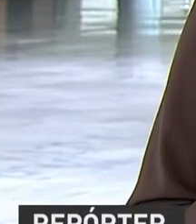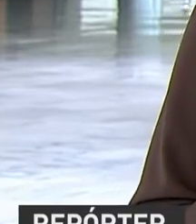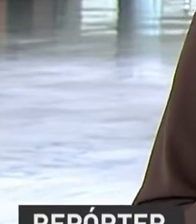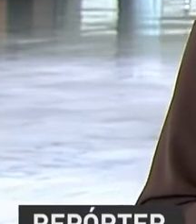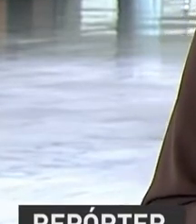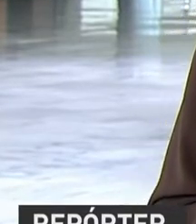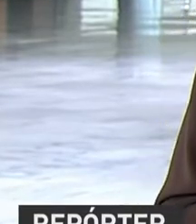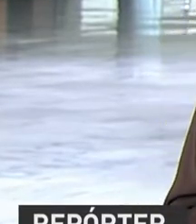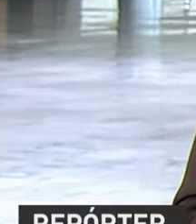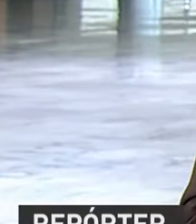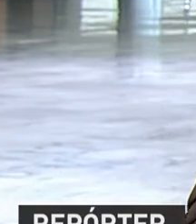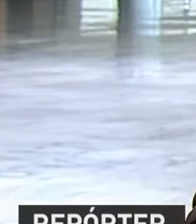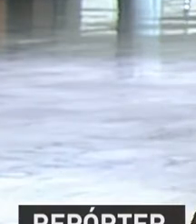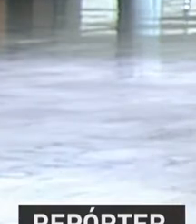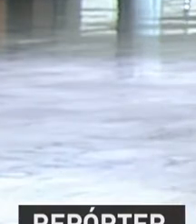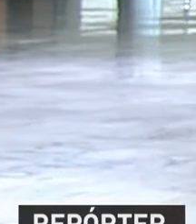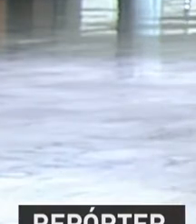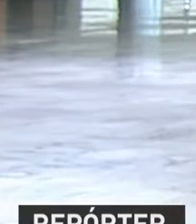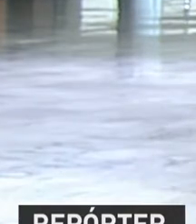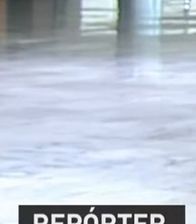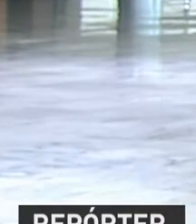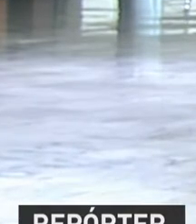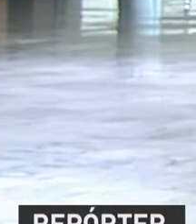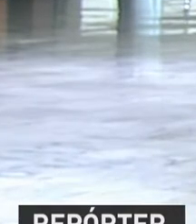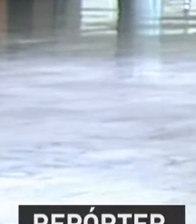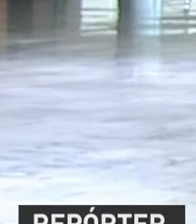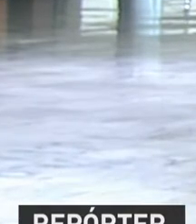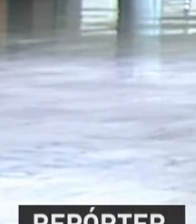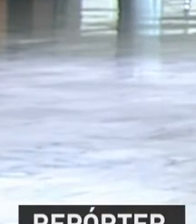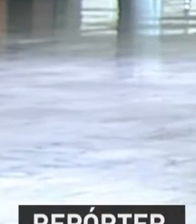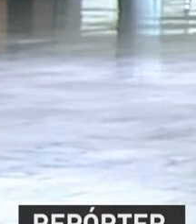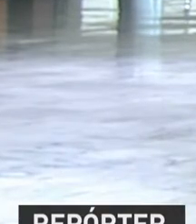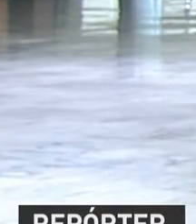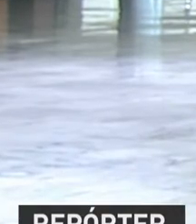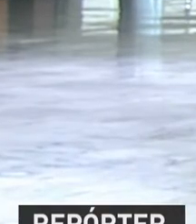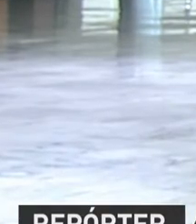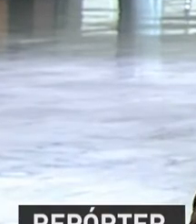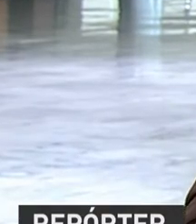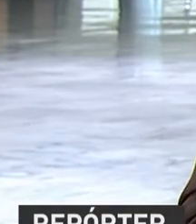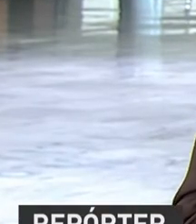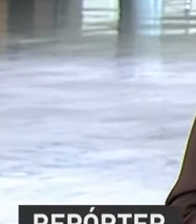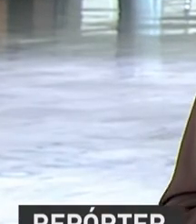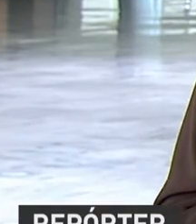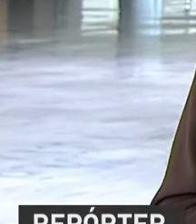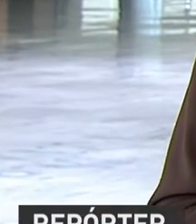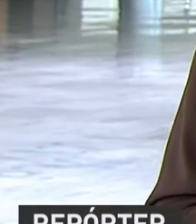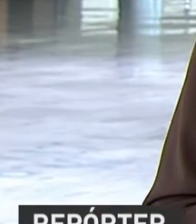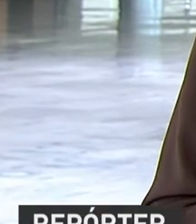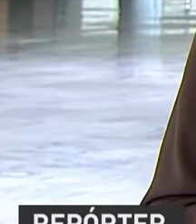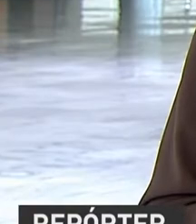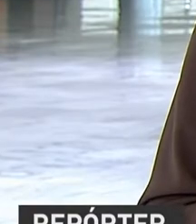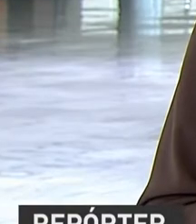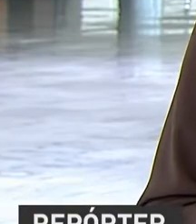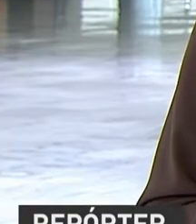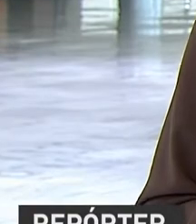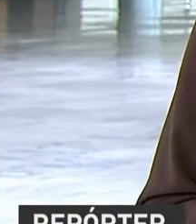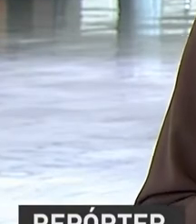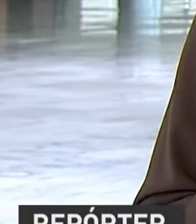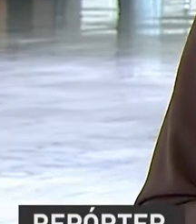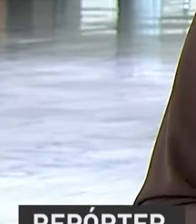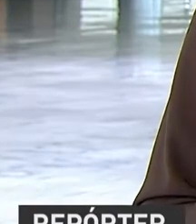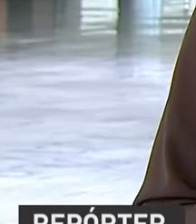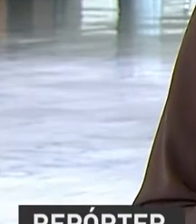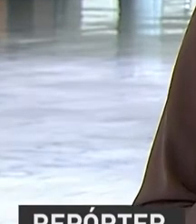michel temer tem encontro com o ministro da integração nacional é o de barbalho e de vários e do